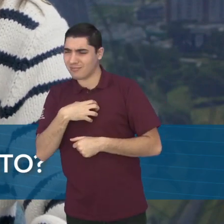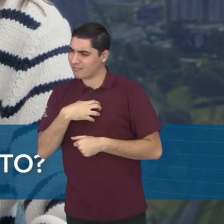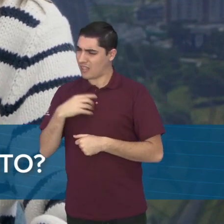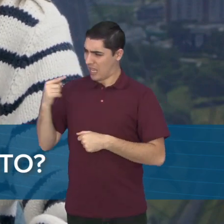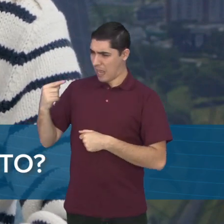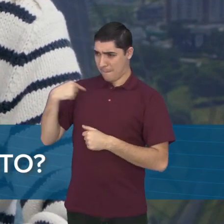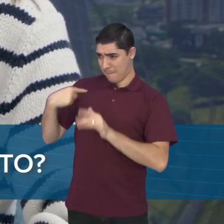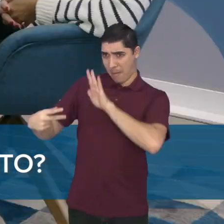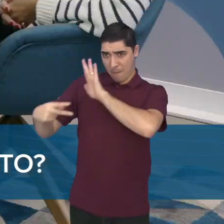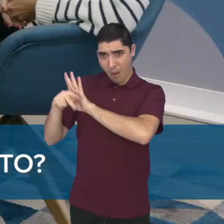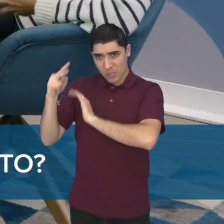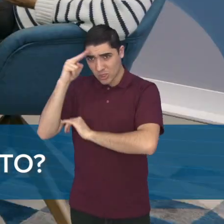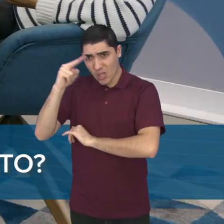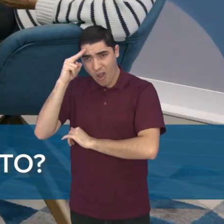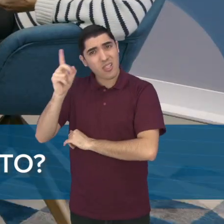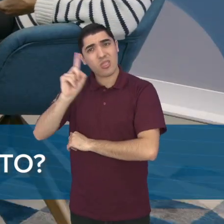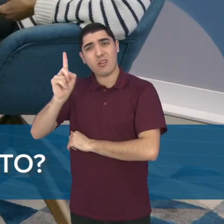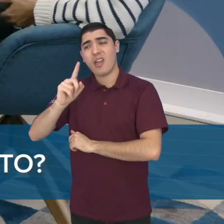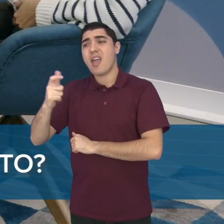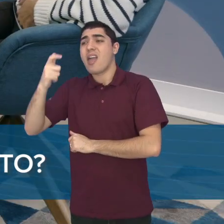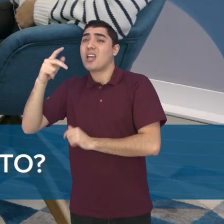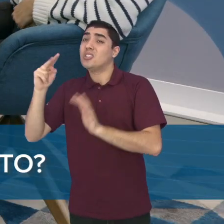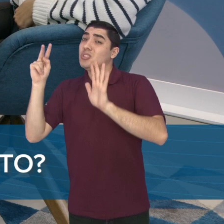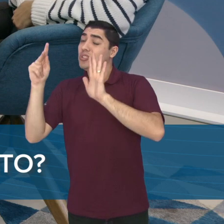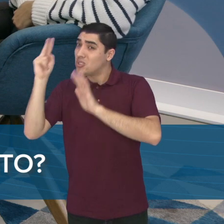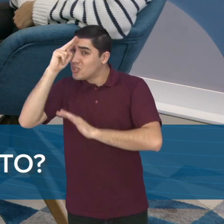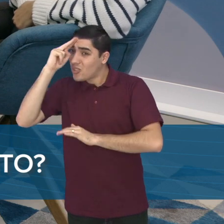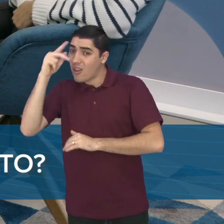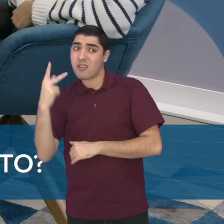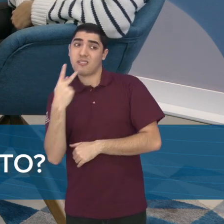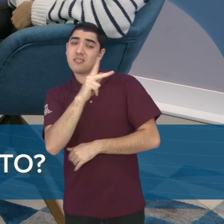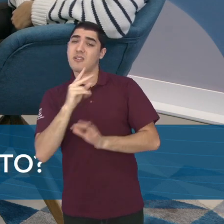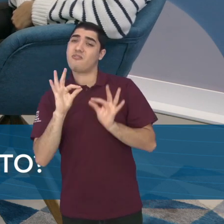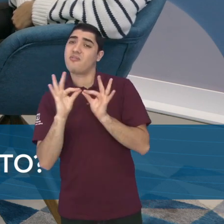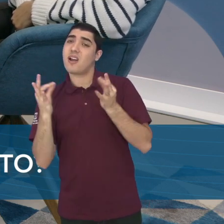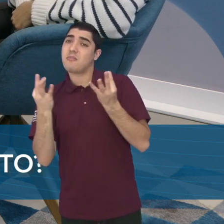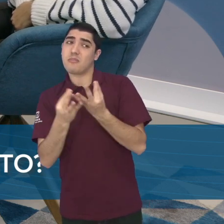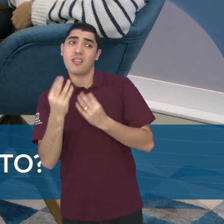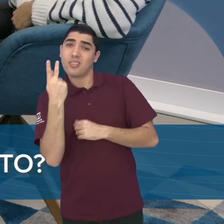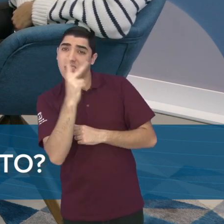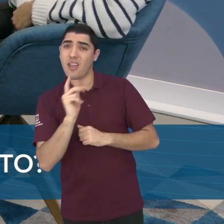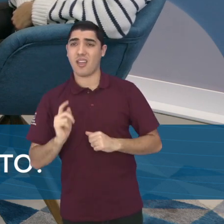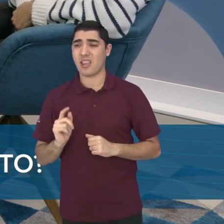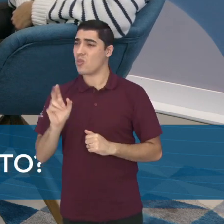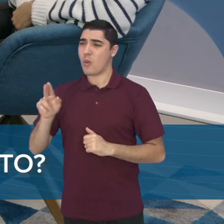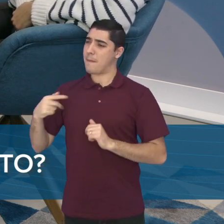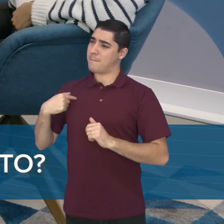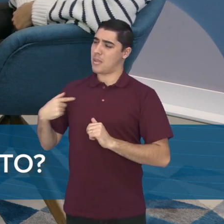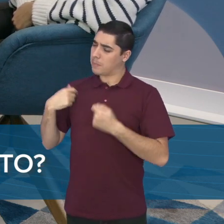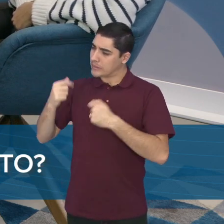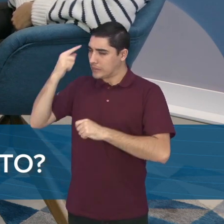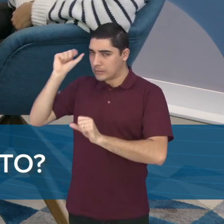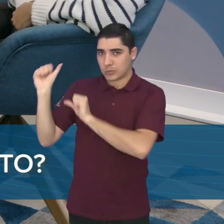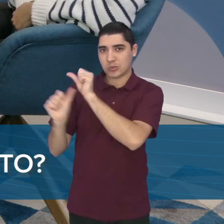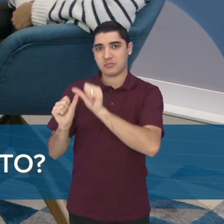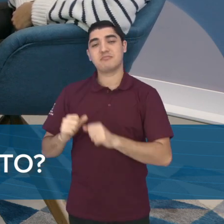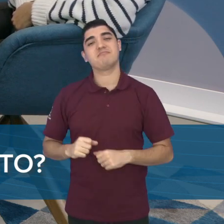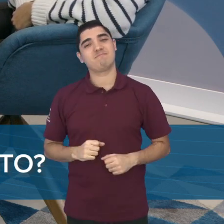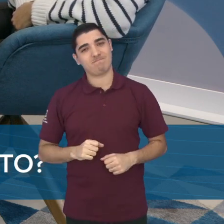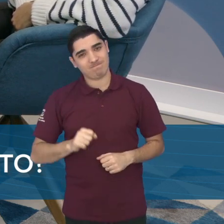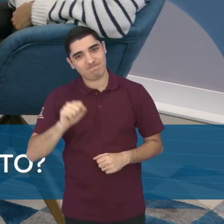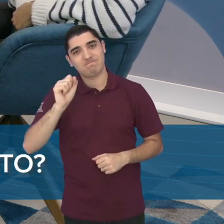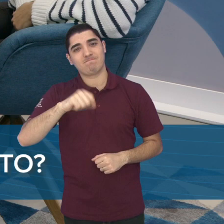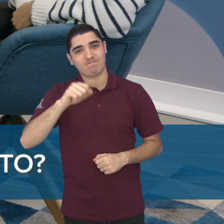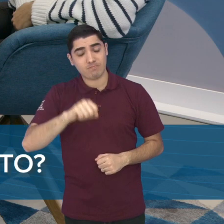história que não é minha, né, mas eu só repito, então... Cumprir esse ciclo, né, sair de certa forma dessa zona de conforto. E, gente,